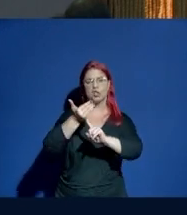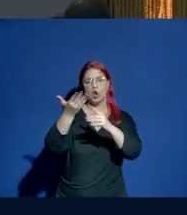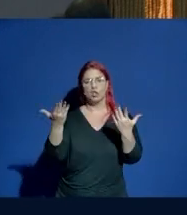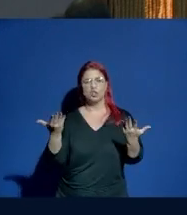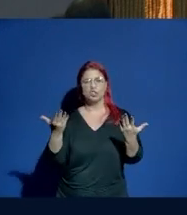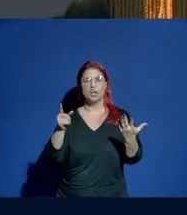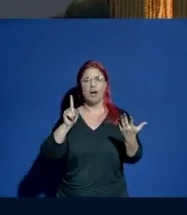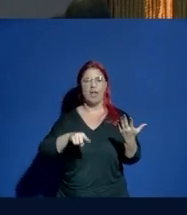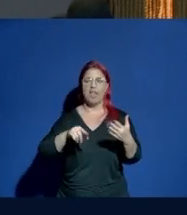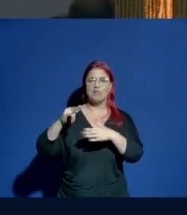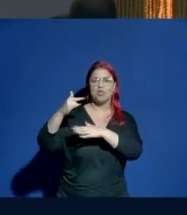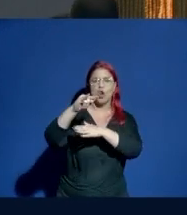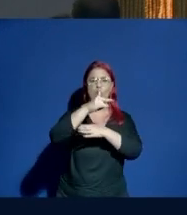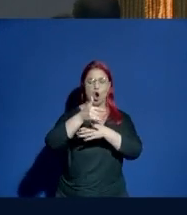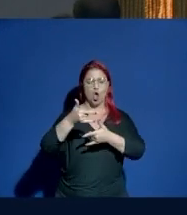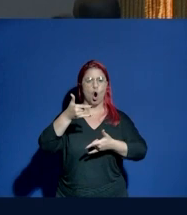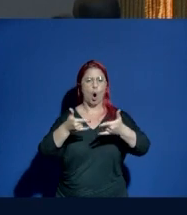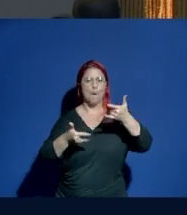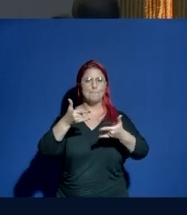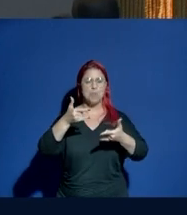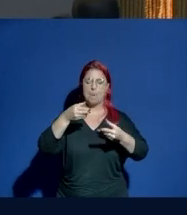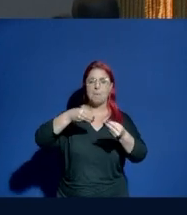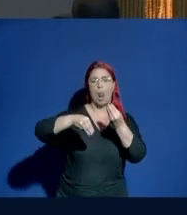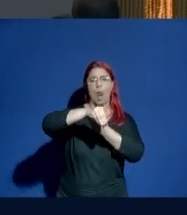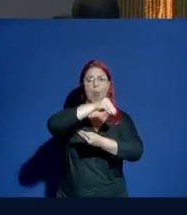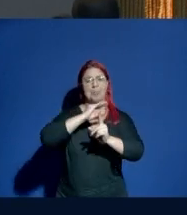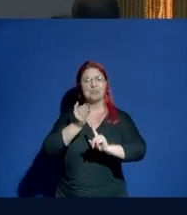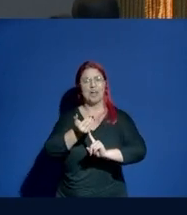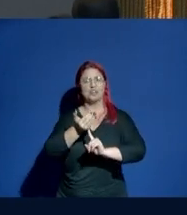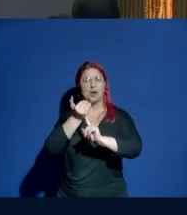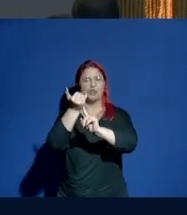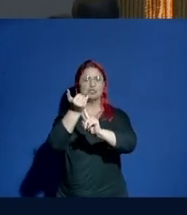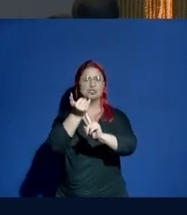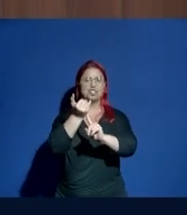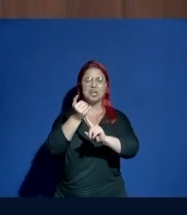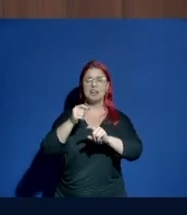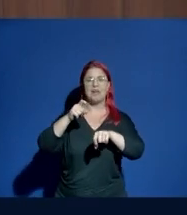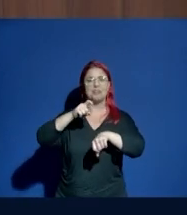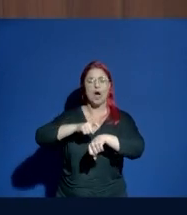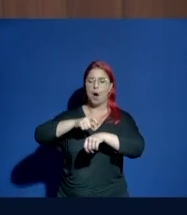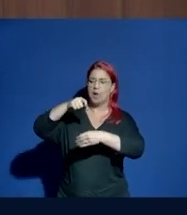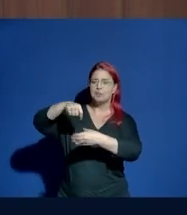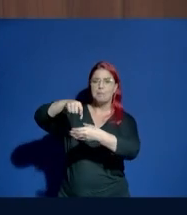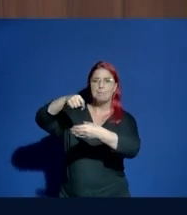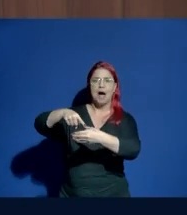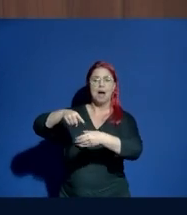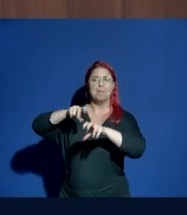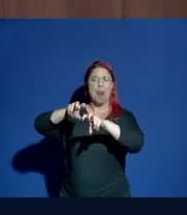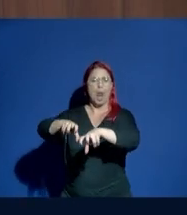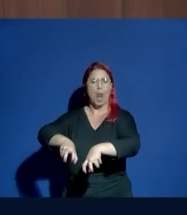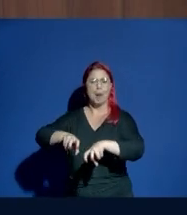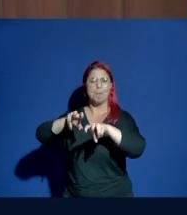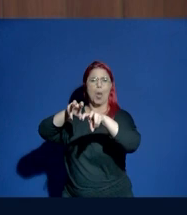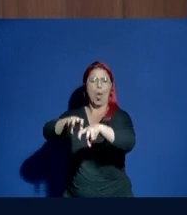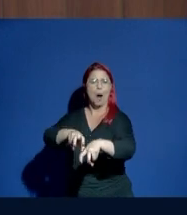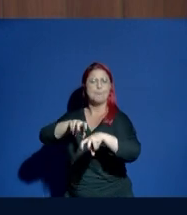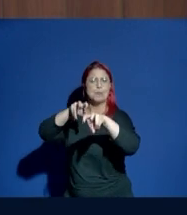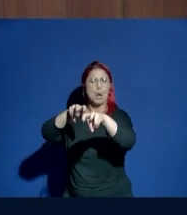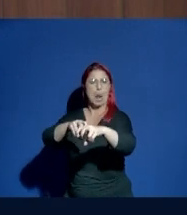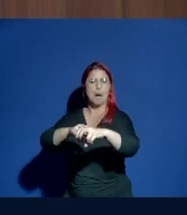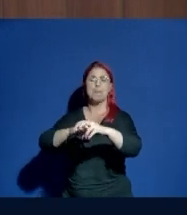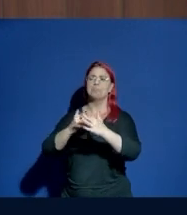Ela é drone ela é robô ela é tecnologia no plantia as plantadeiras com o máximo de capacidade